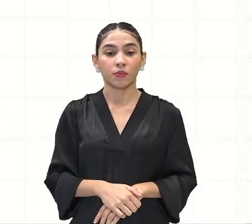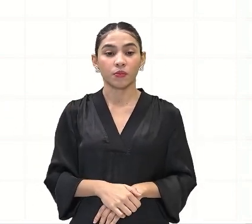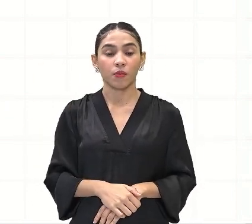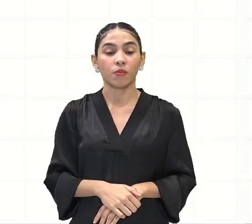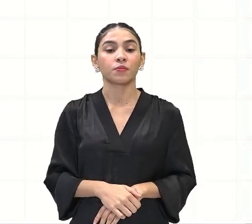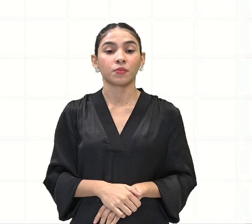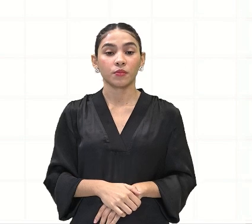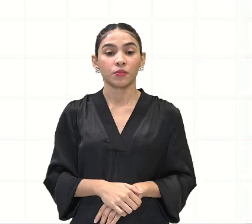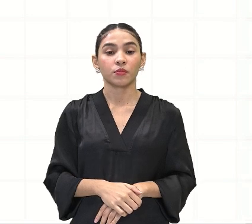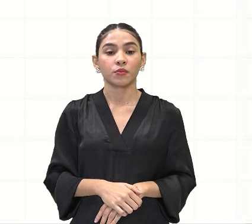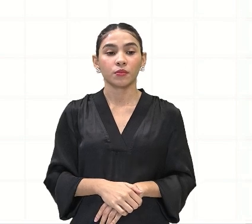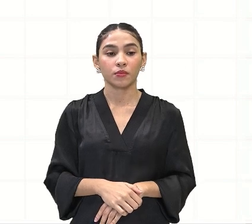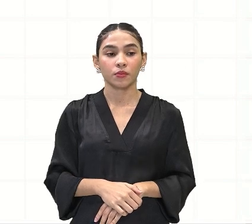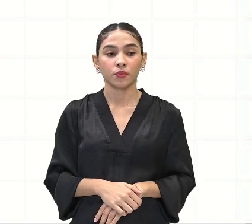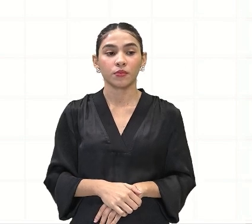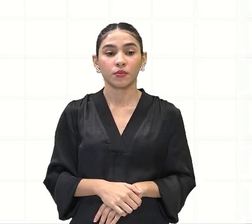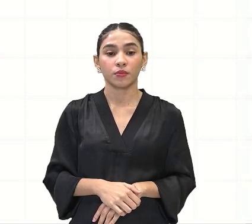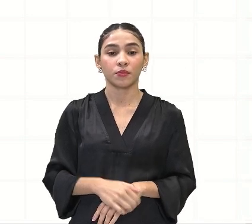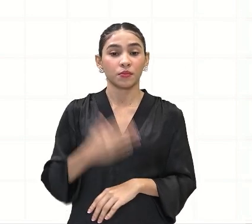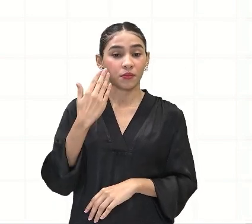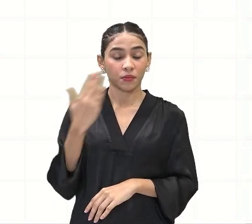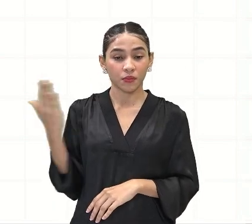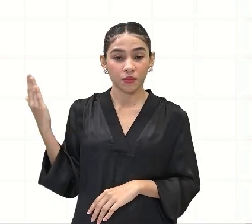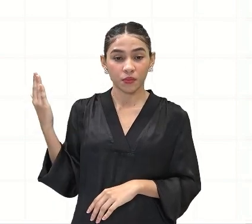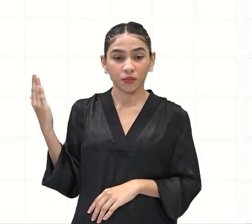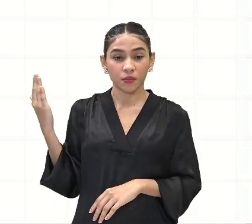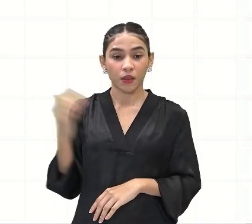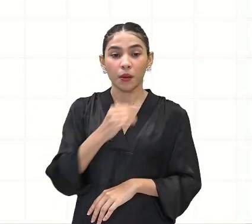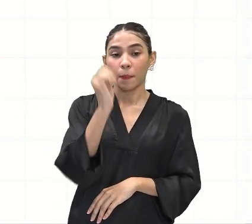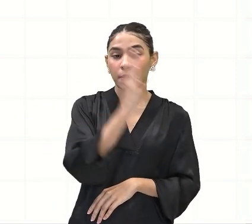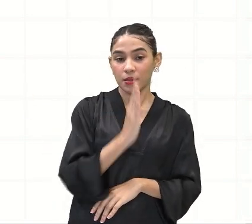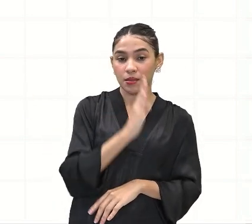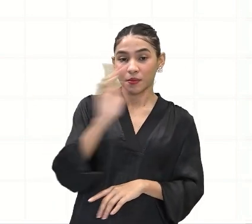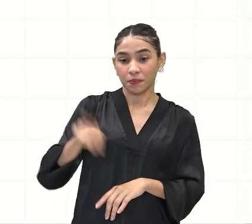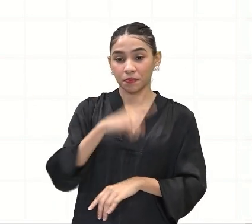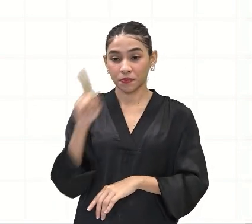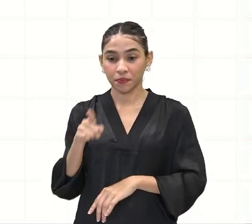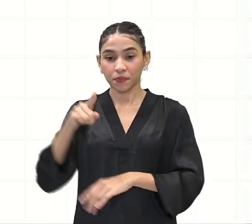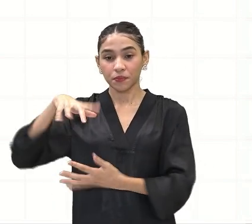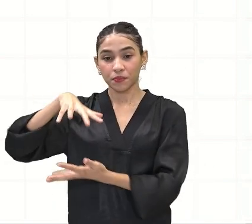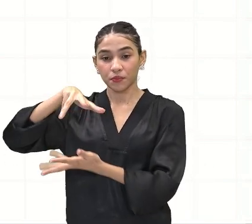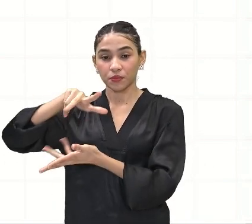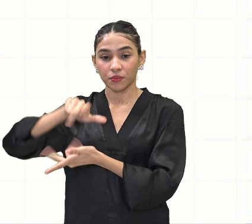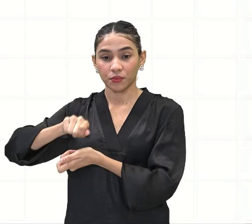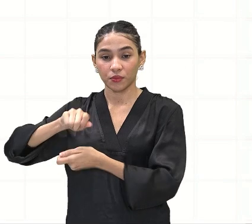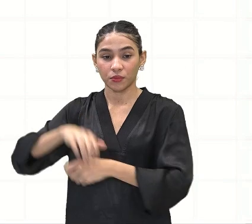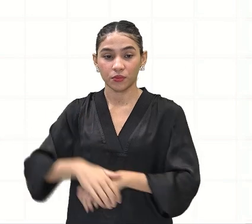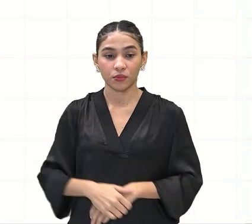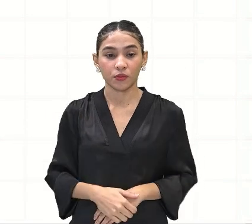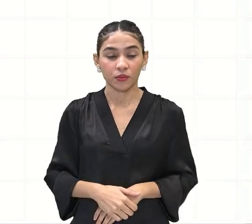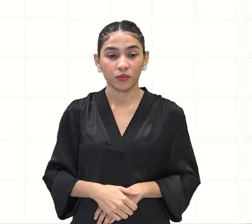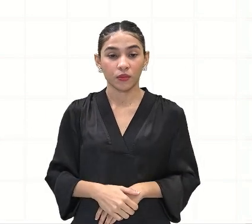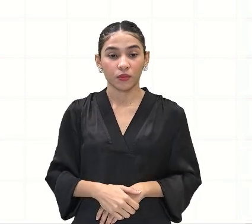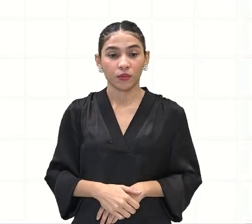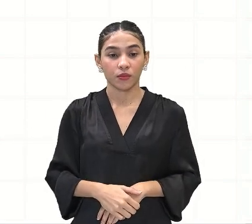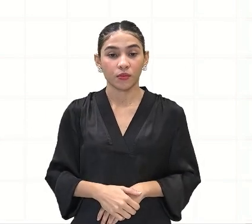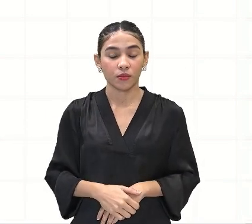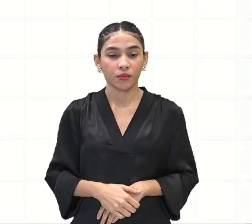os ideais iluministas entre o Brasil e o mundo. Então